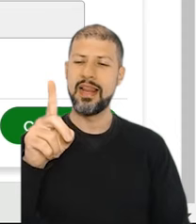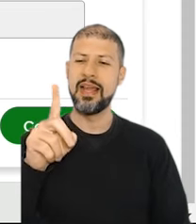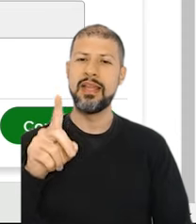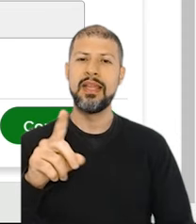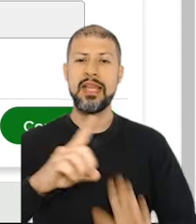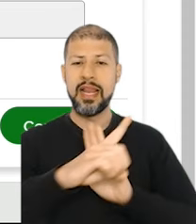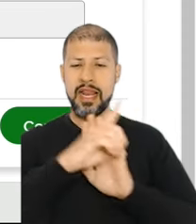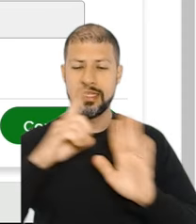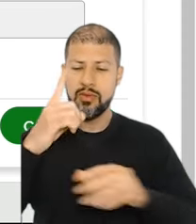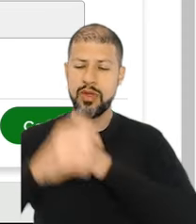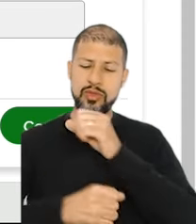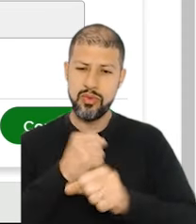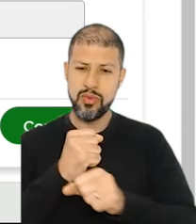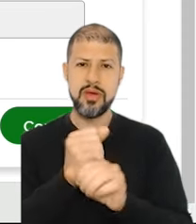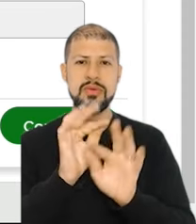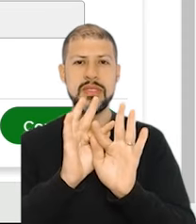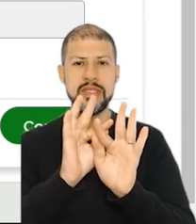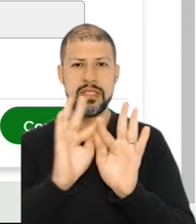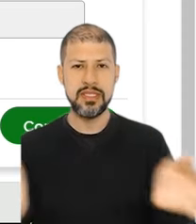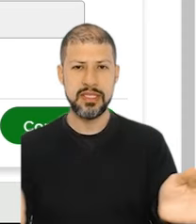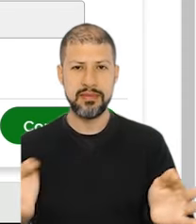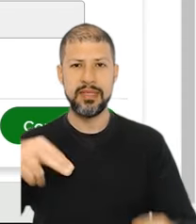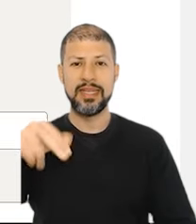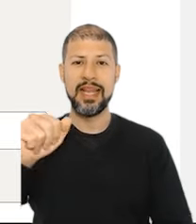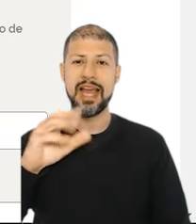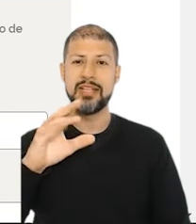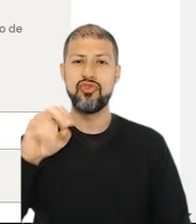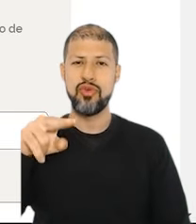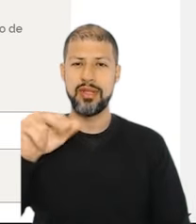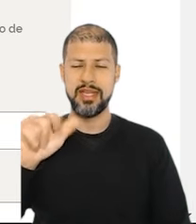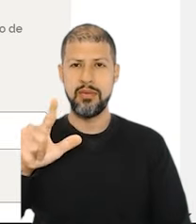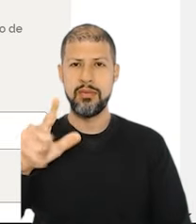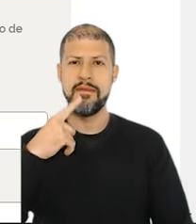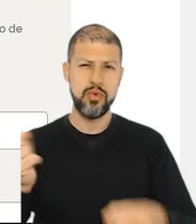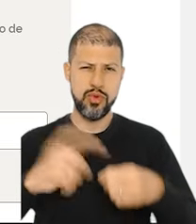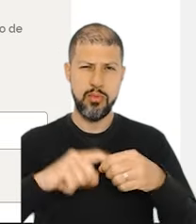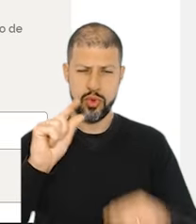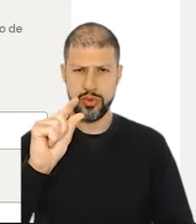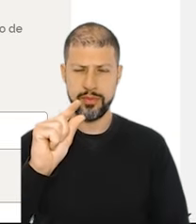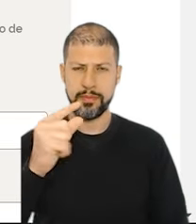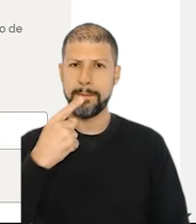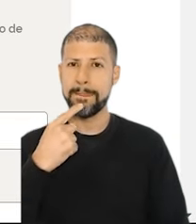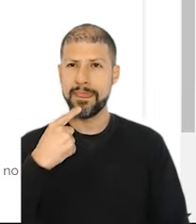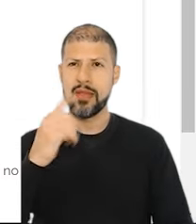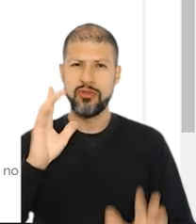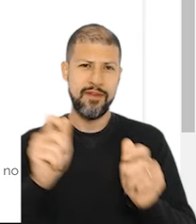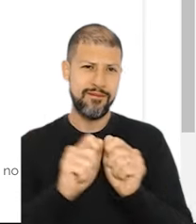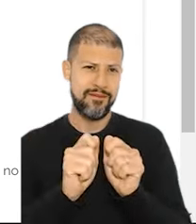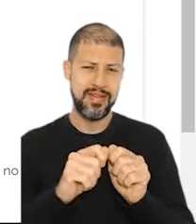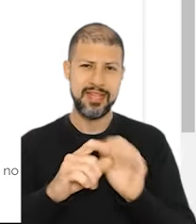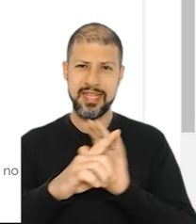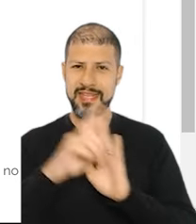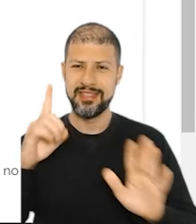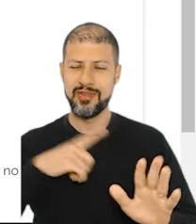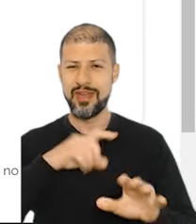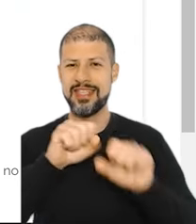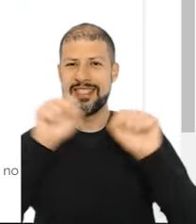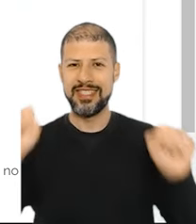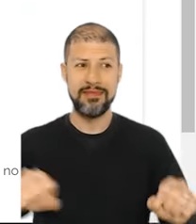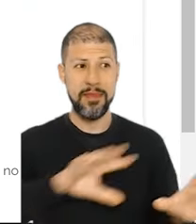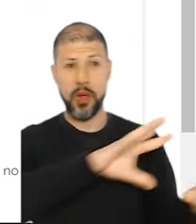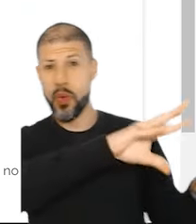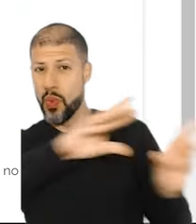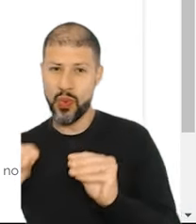exato tudo bem Aqui deixa eu só voltar uma tela porque como eu já tinha feito a declaração o sistema Ele puxou a